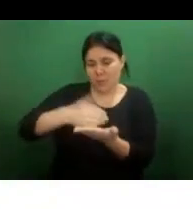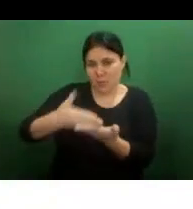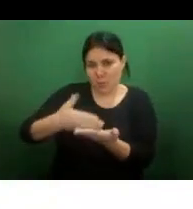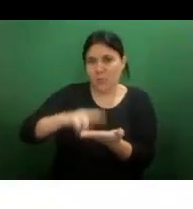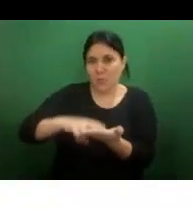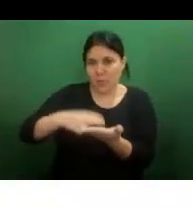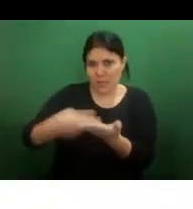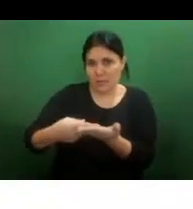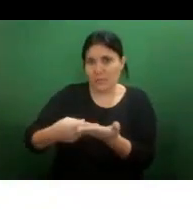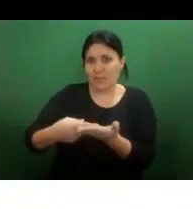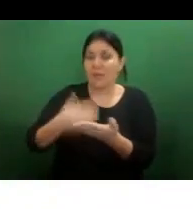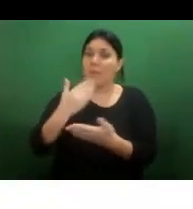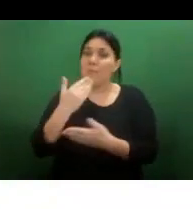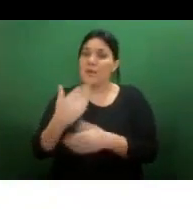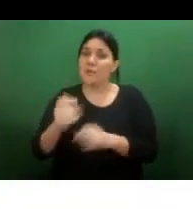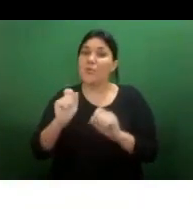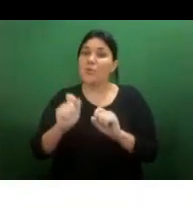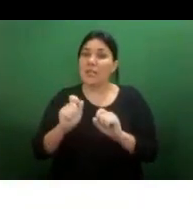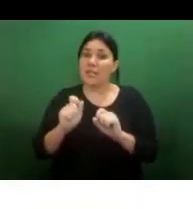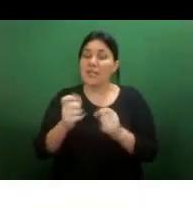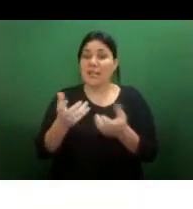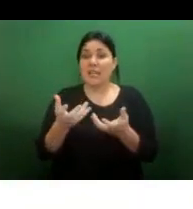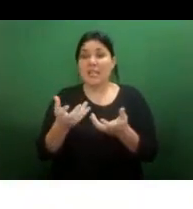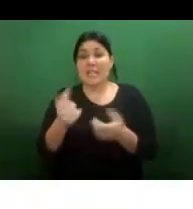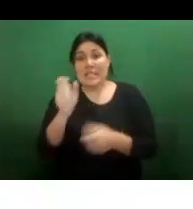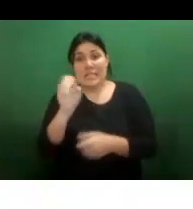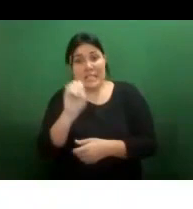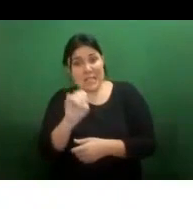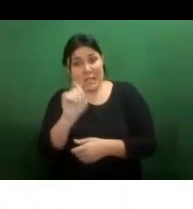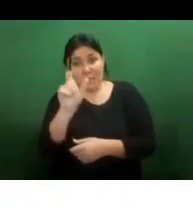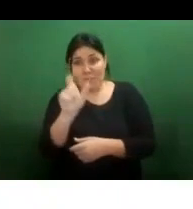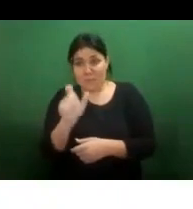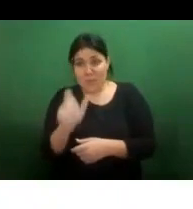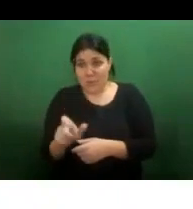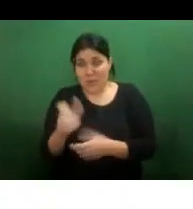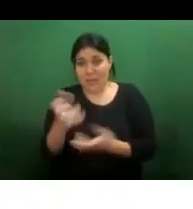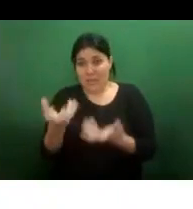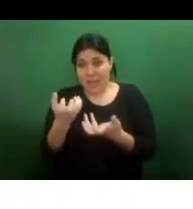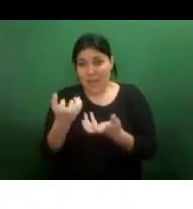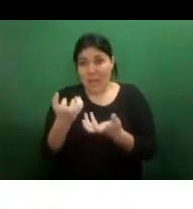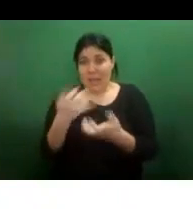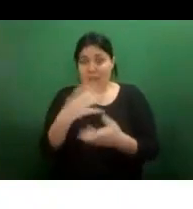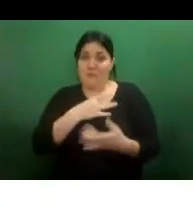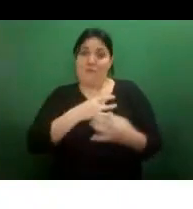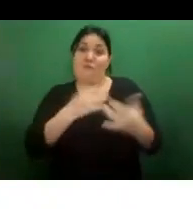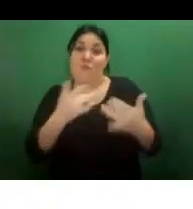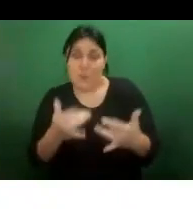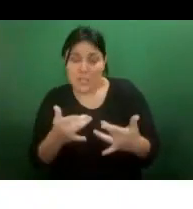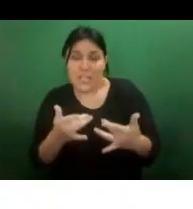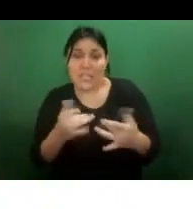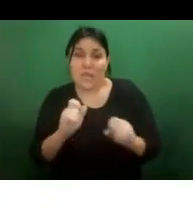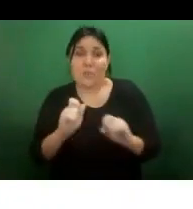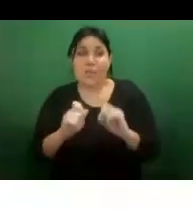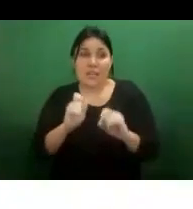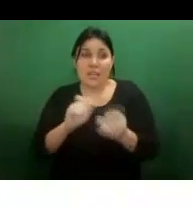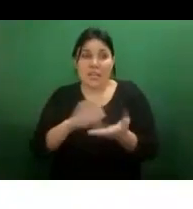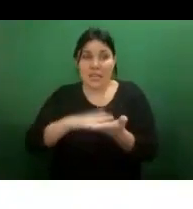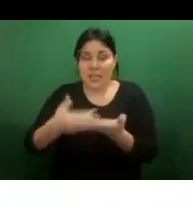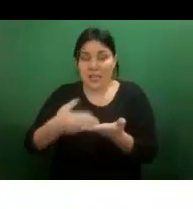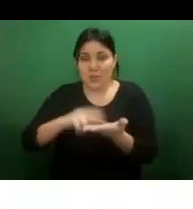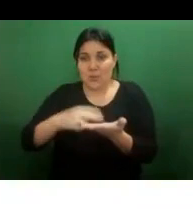e peço que, se alguém quiser se voluntariar para fazer a tradução da nossa assembleia, fica